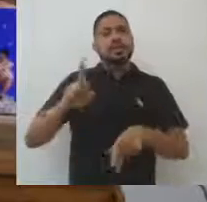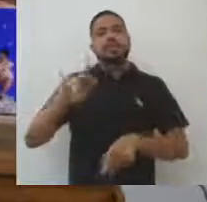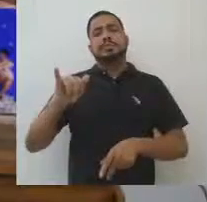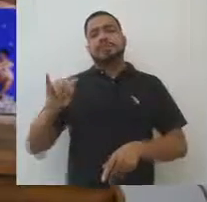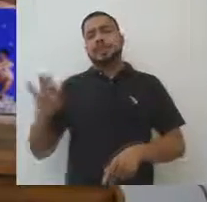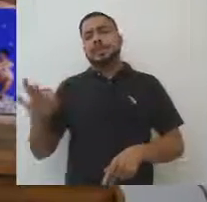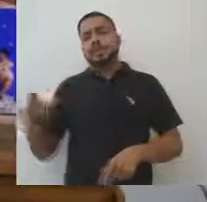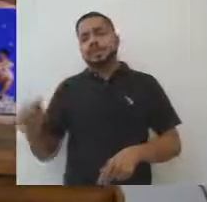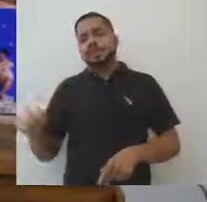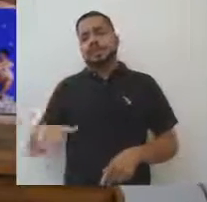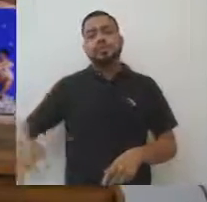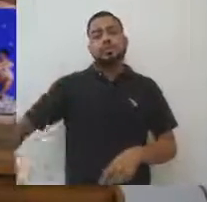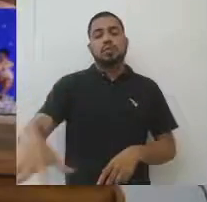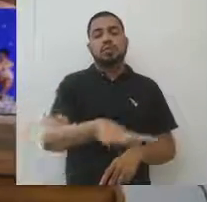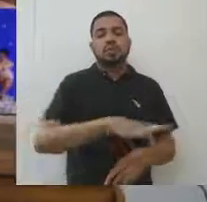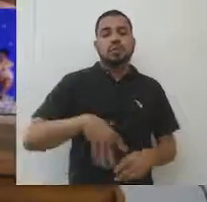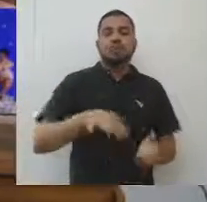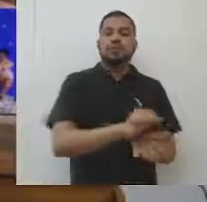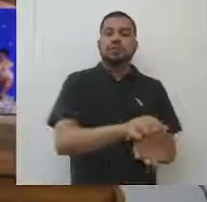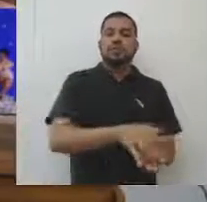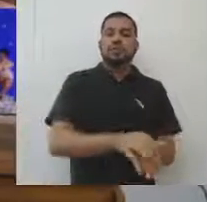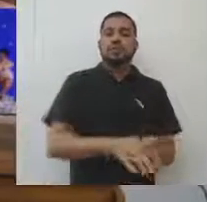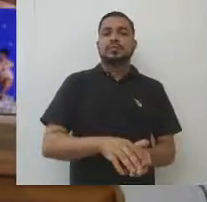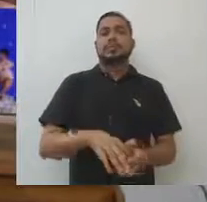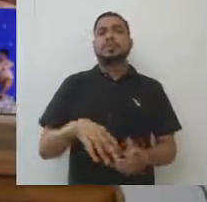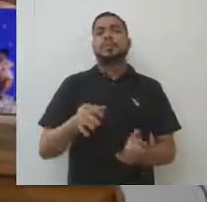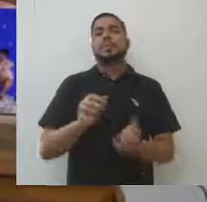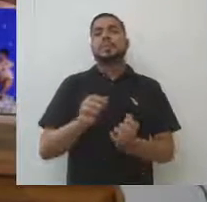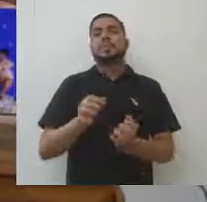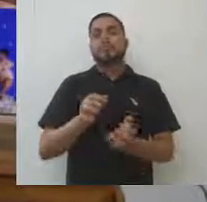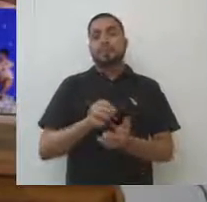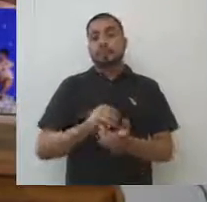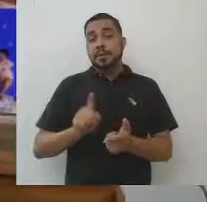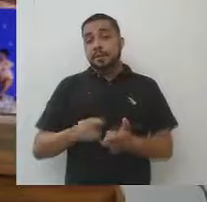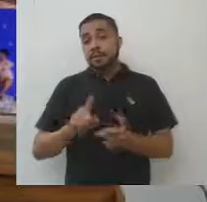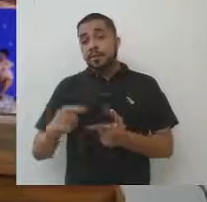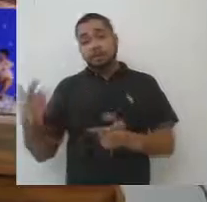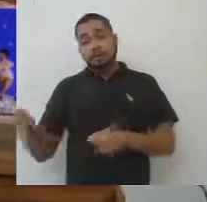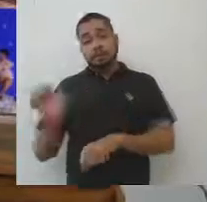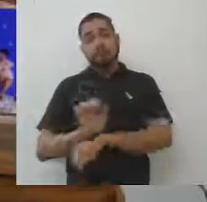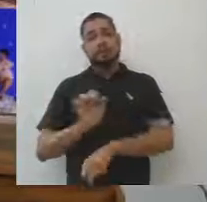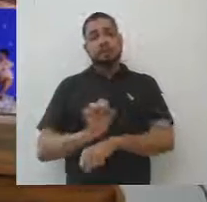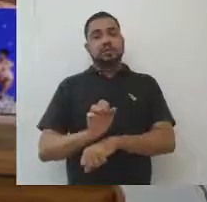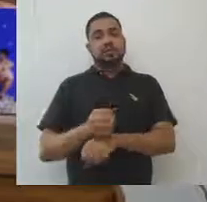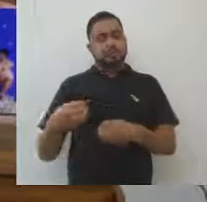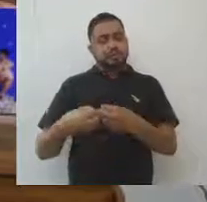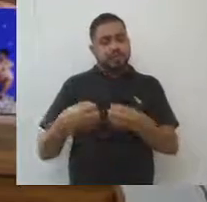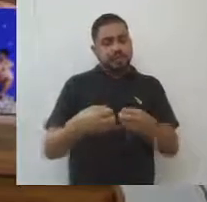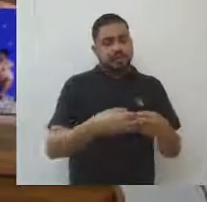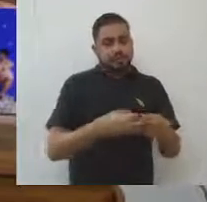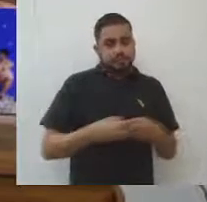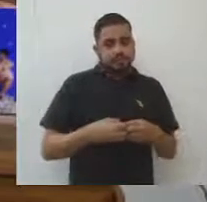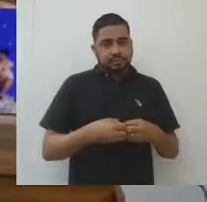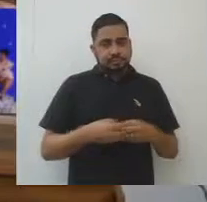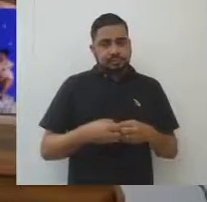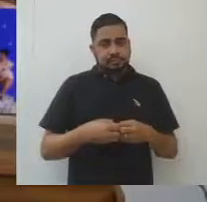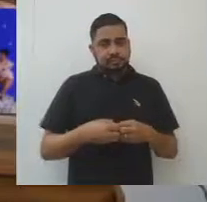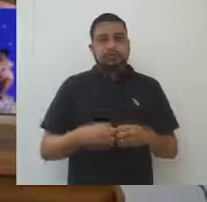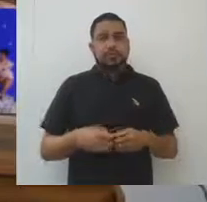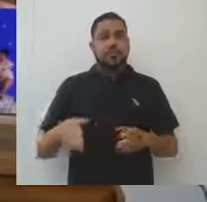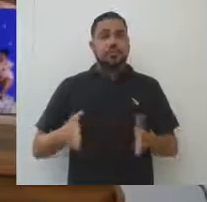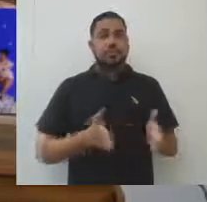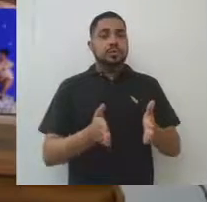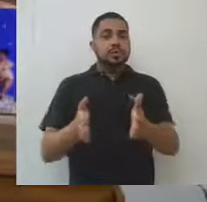todo o estado de Pernambuco e também os outros estados adjacentes da população ribeirinha do rio